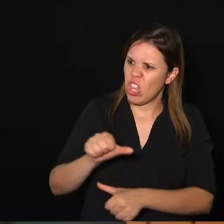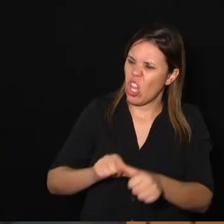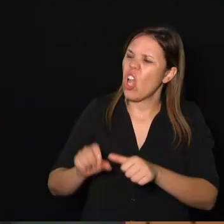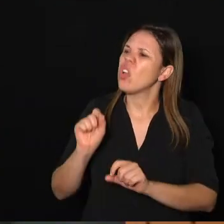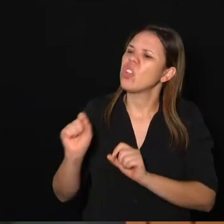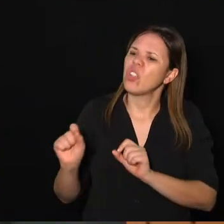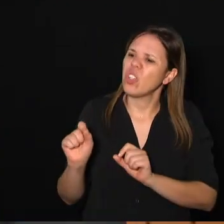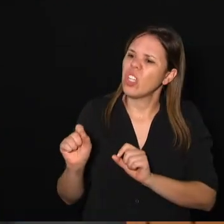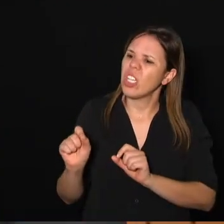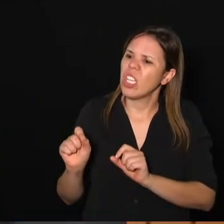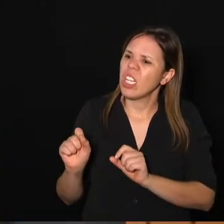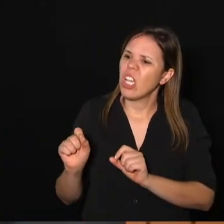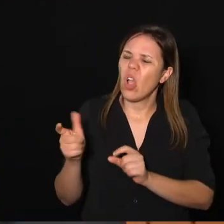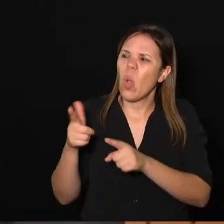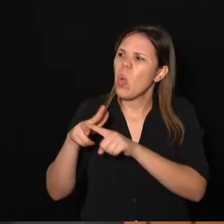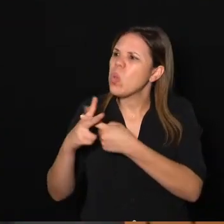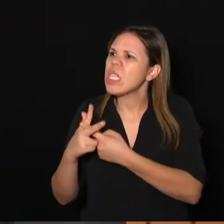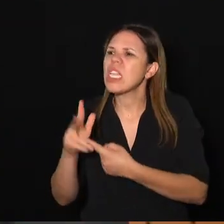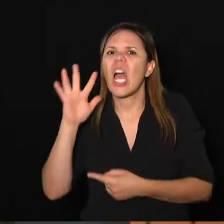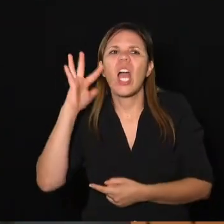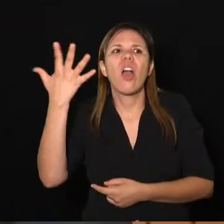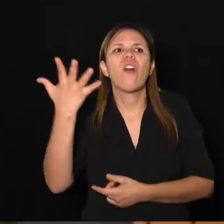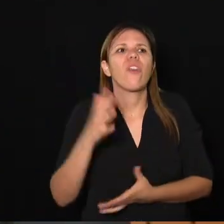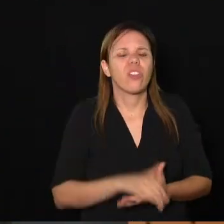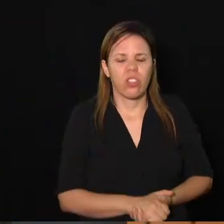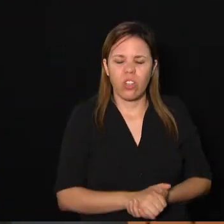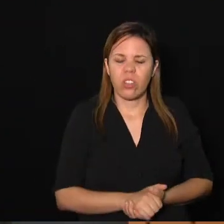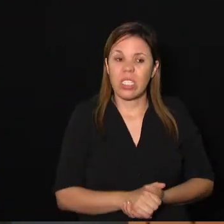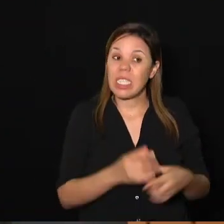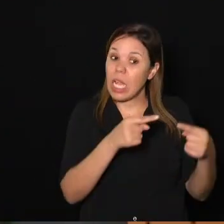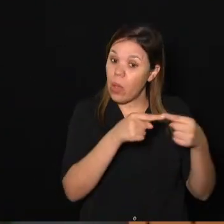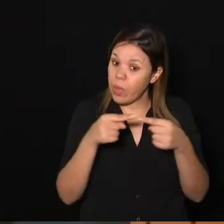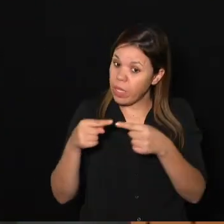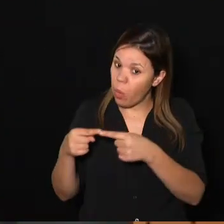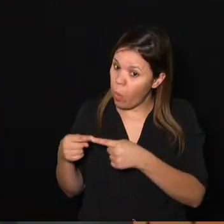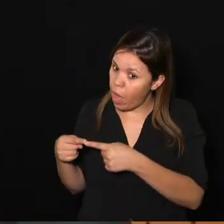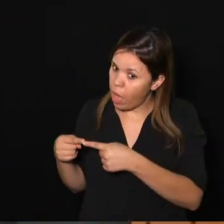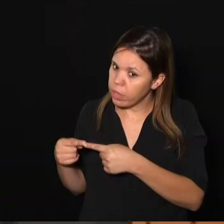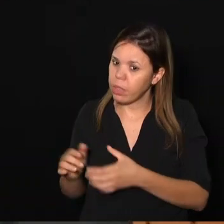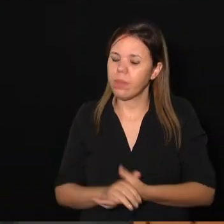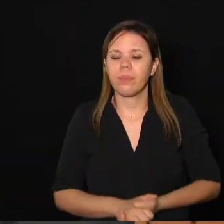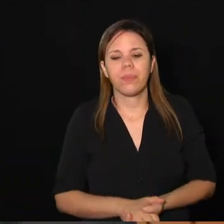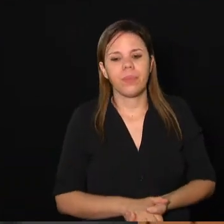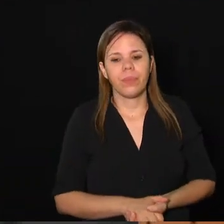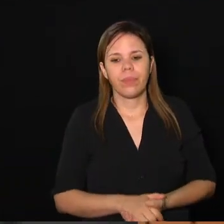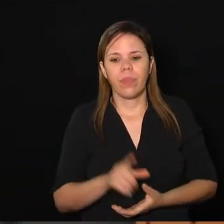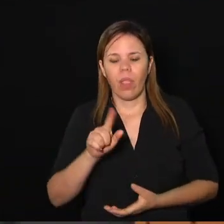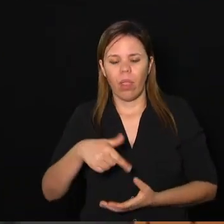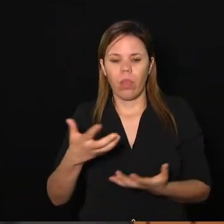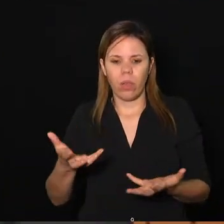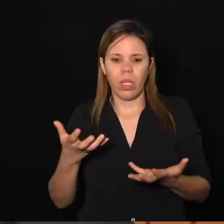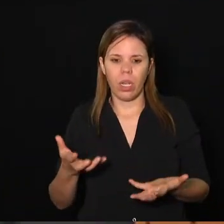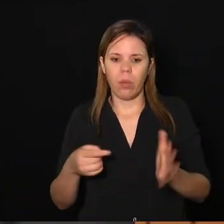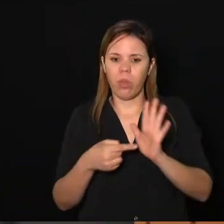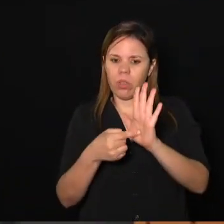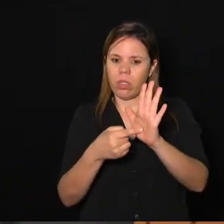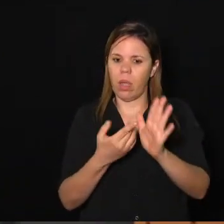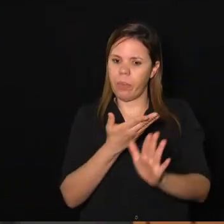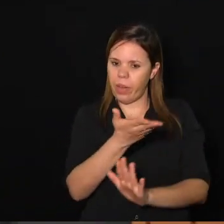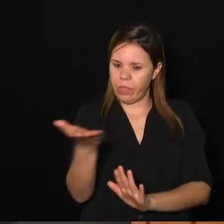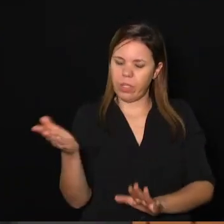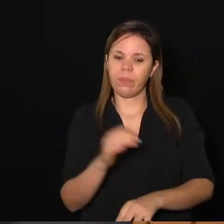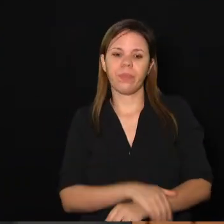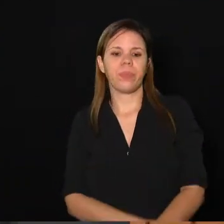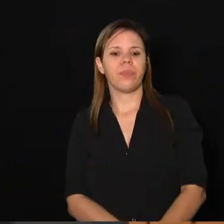e não arrumar uma solução adequada acho que essa é a posição que eu queria colocar para o senhor